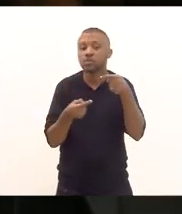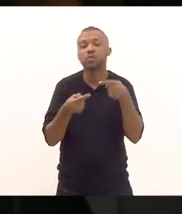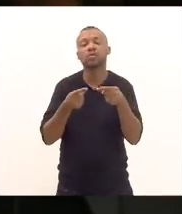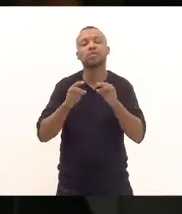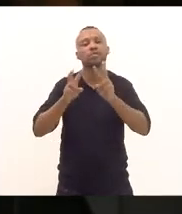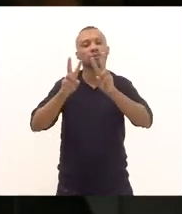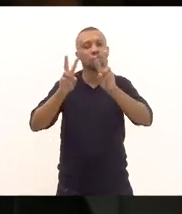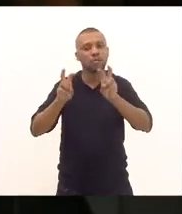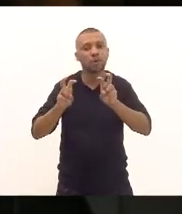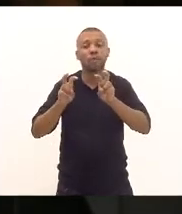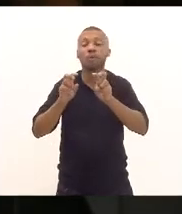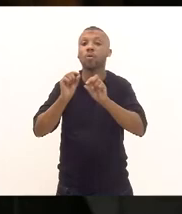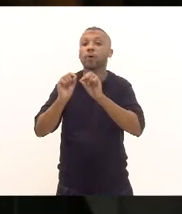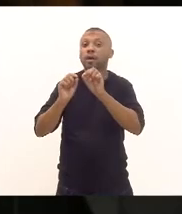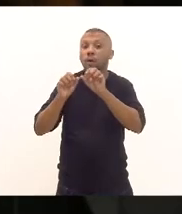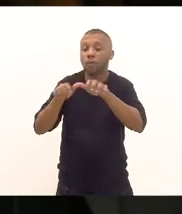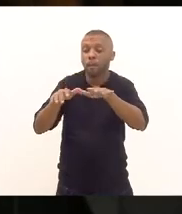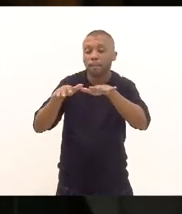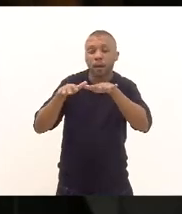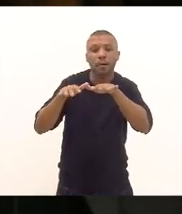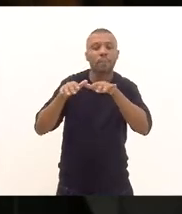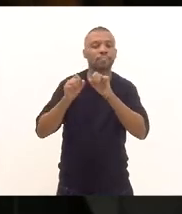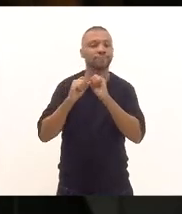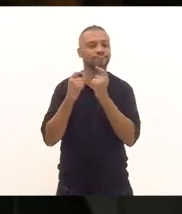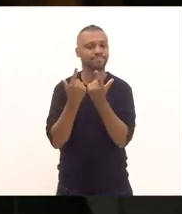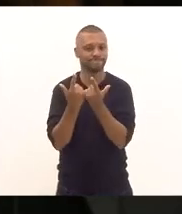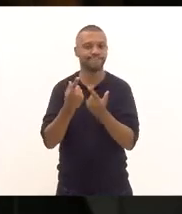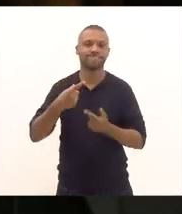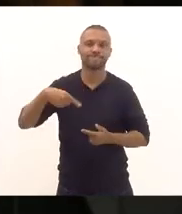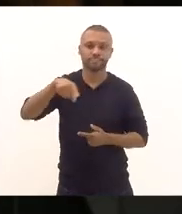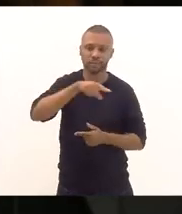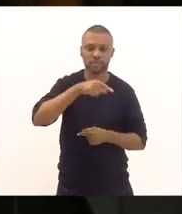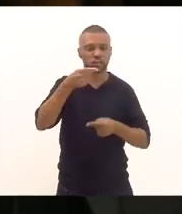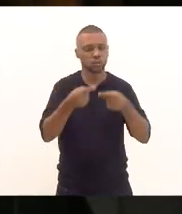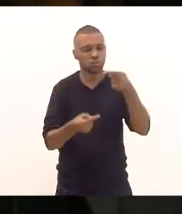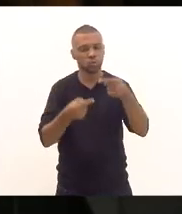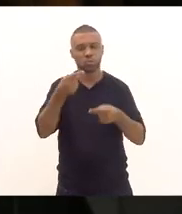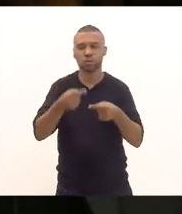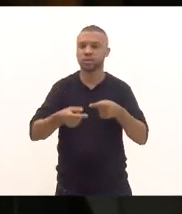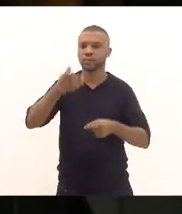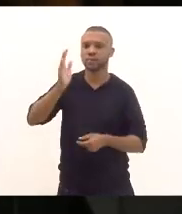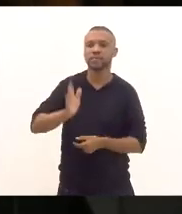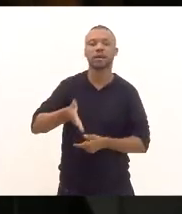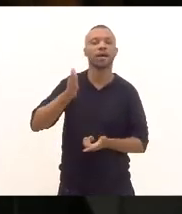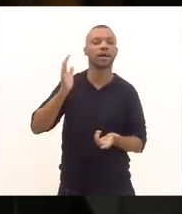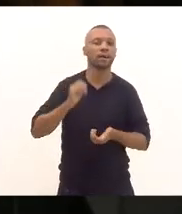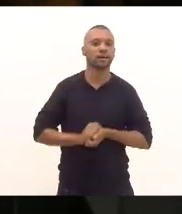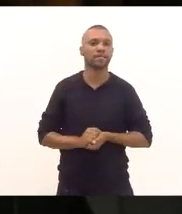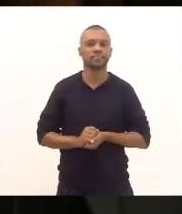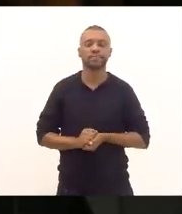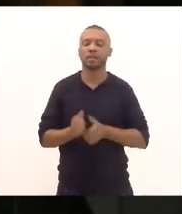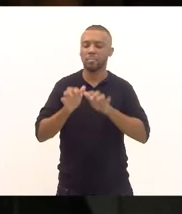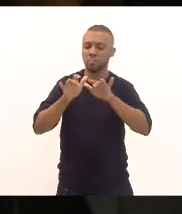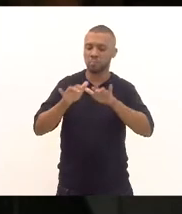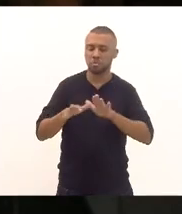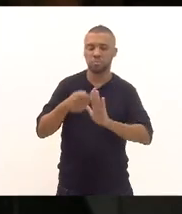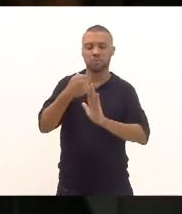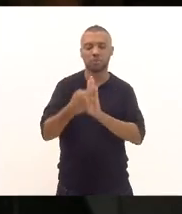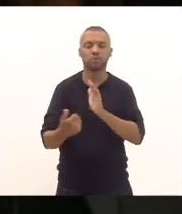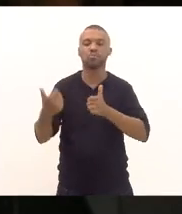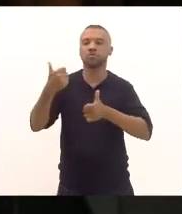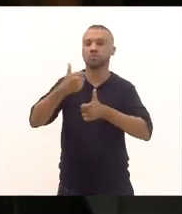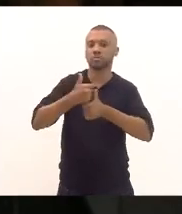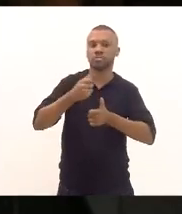algo que o Parlamento Fluminense já discutiu fez substitutivo